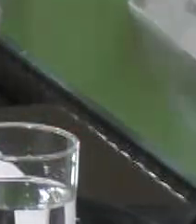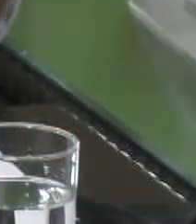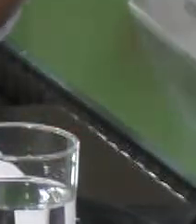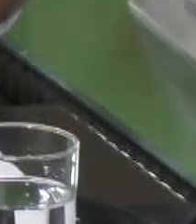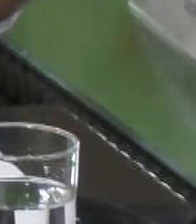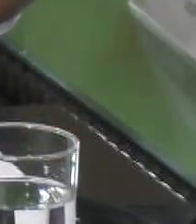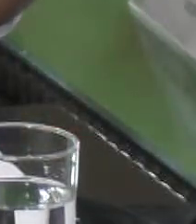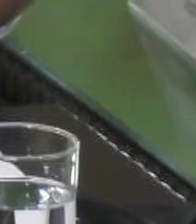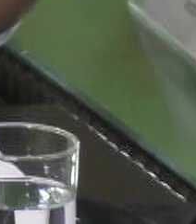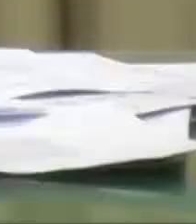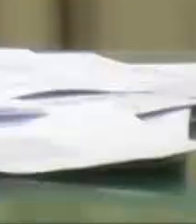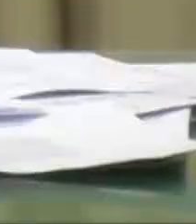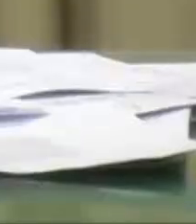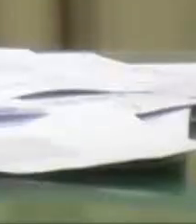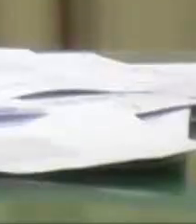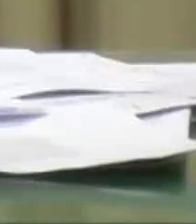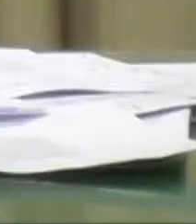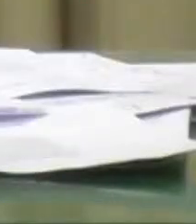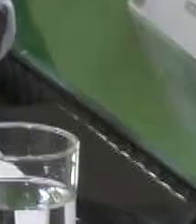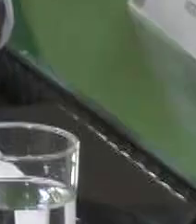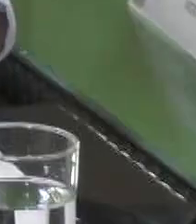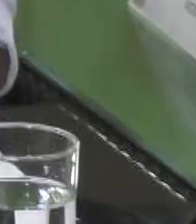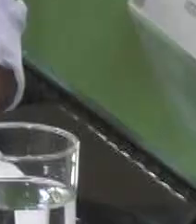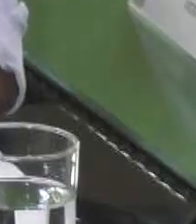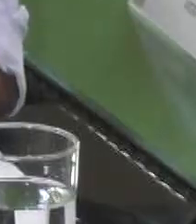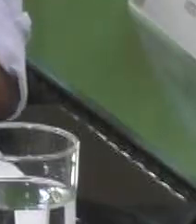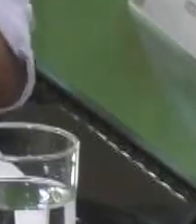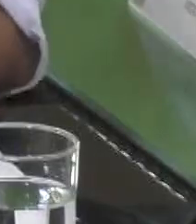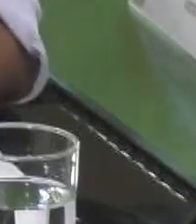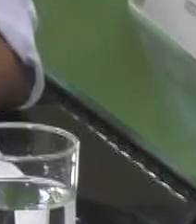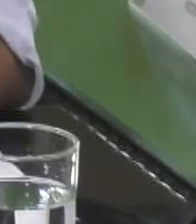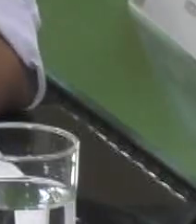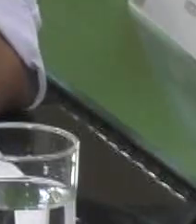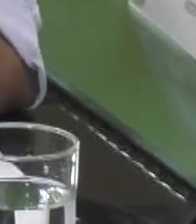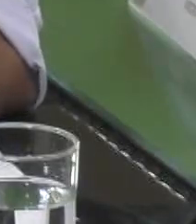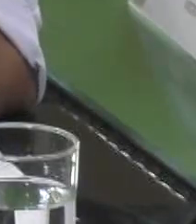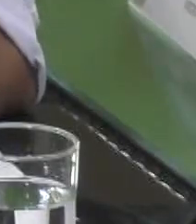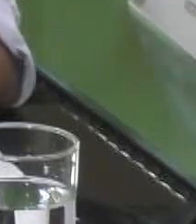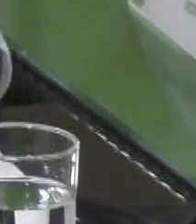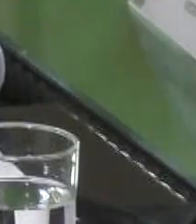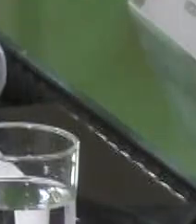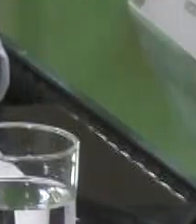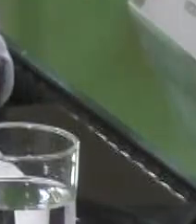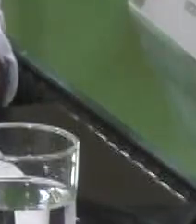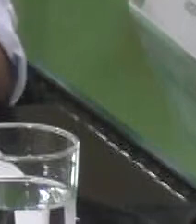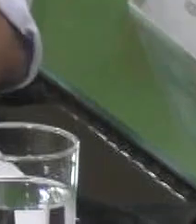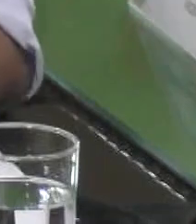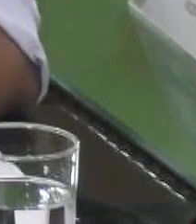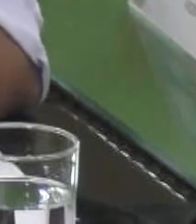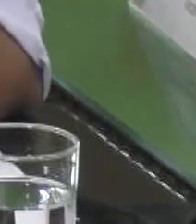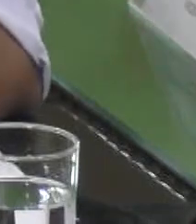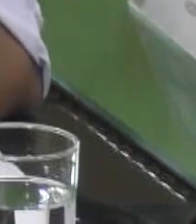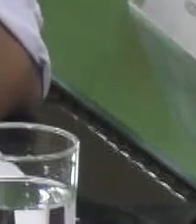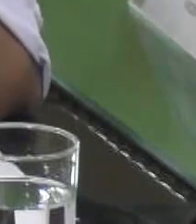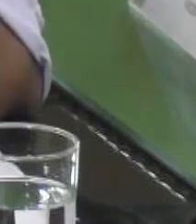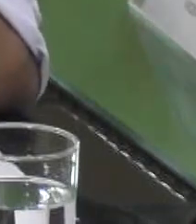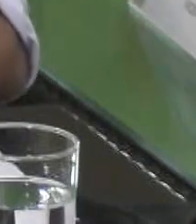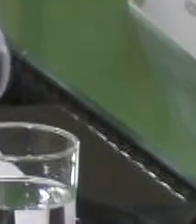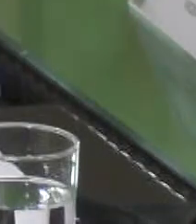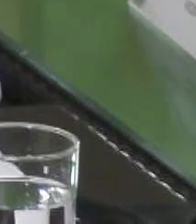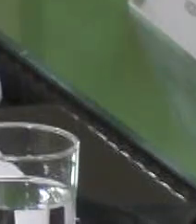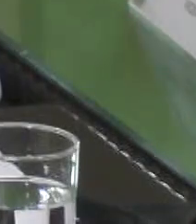Não, eu vou chegar lá. Assim, já me chamou muita atenção, e tenho certeza de todos nós,